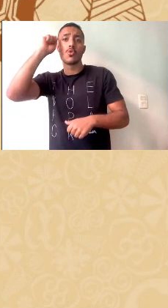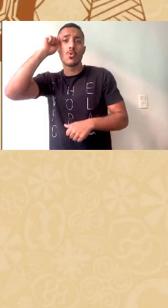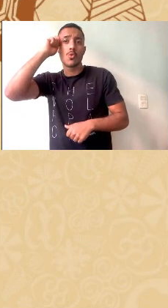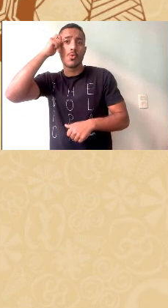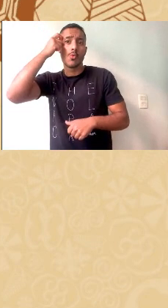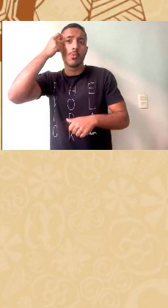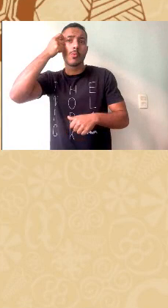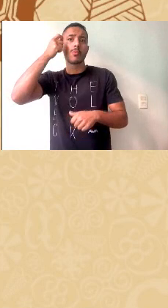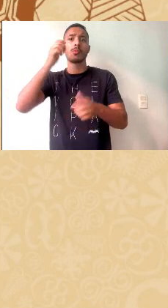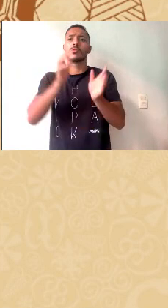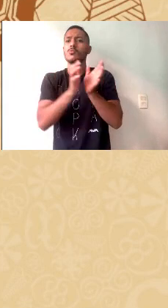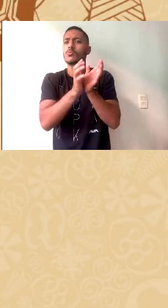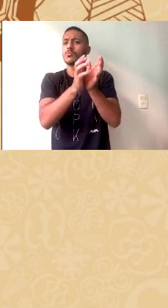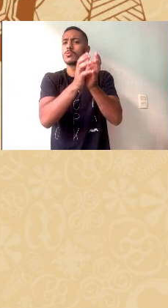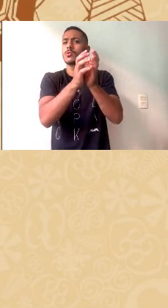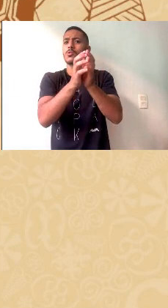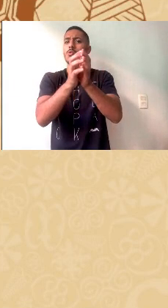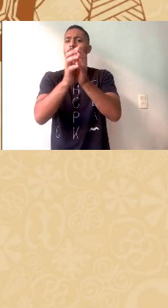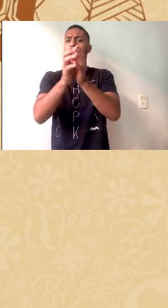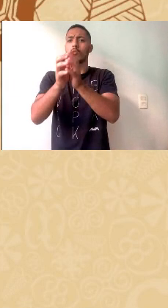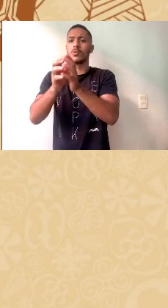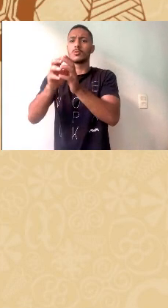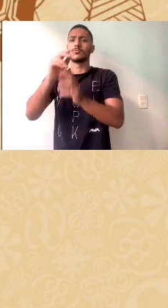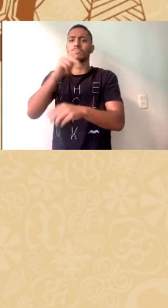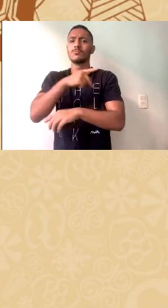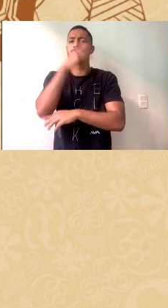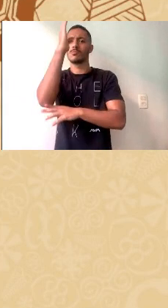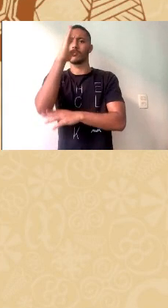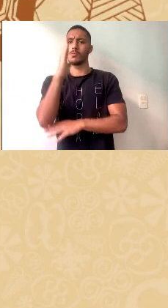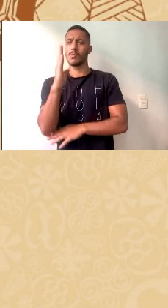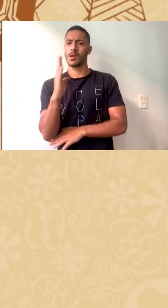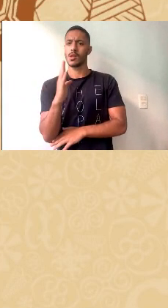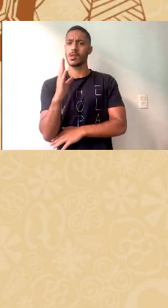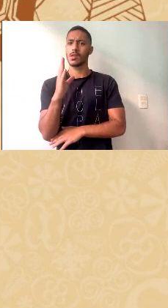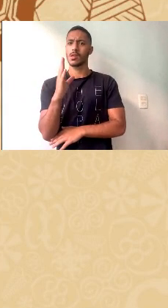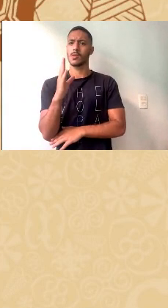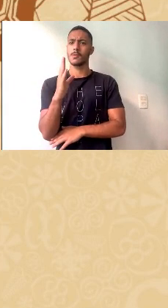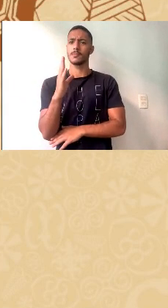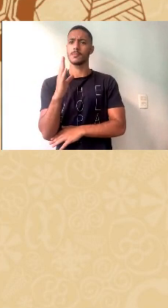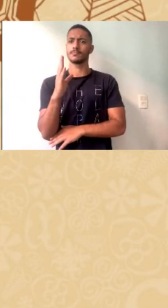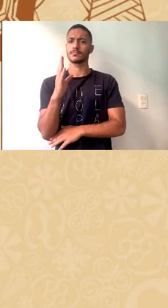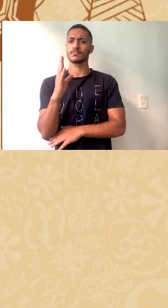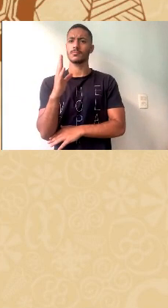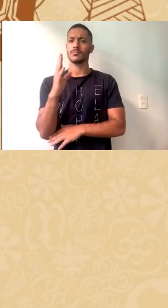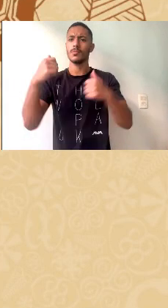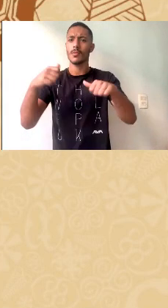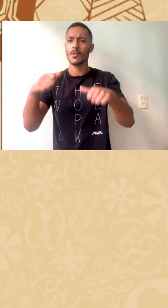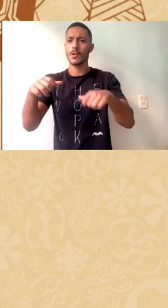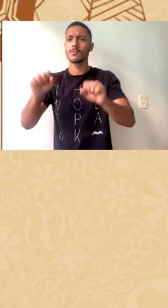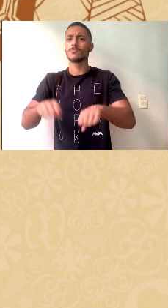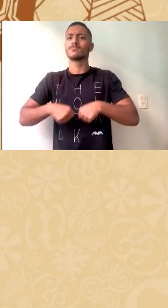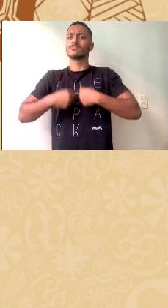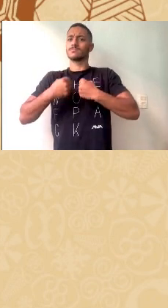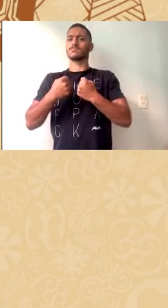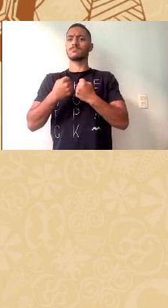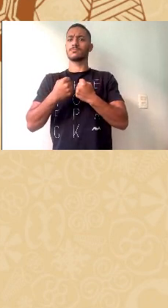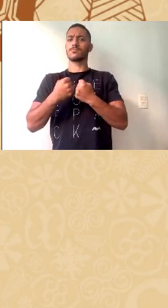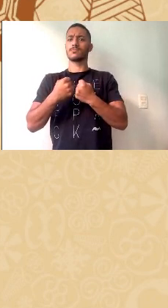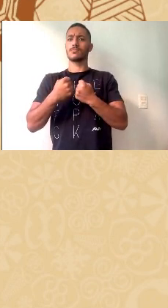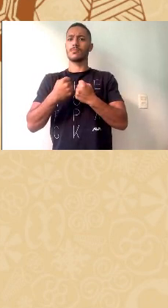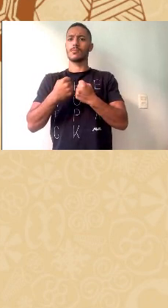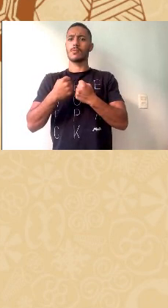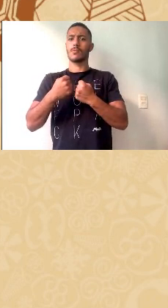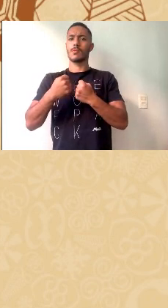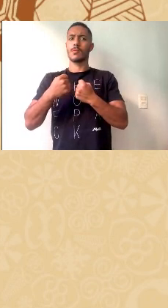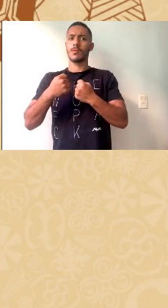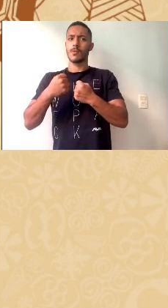grande, uma agenda por se fortalecer. Quando a gente vai pensar nos estudos sobre a história